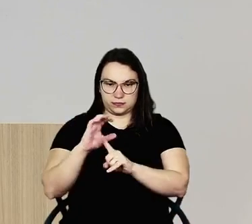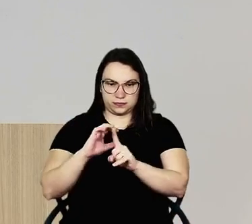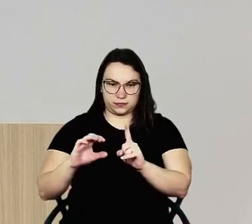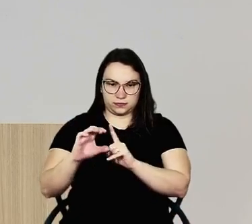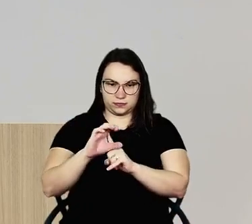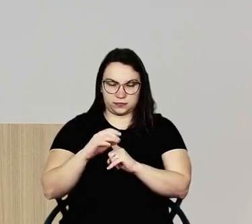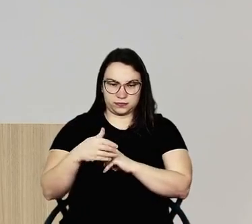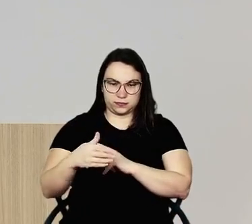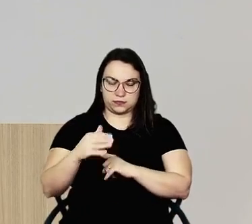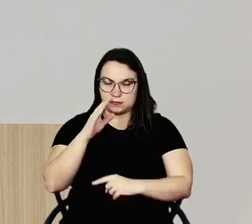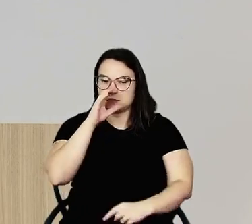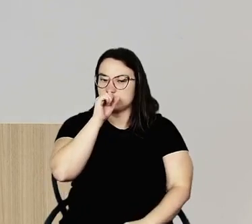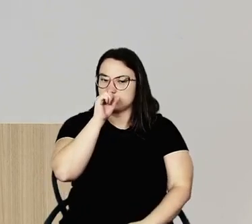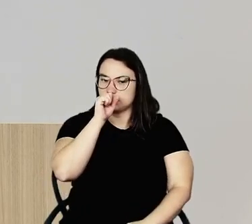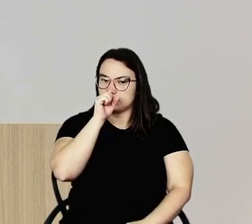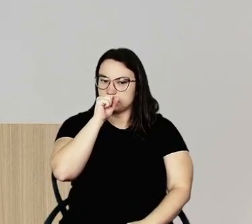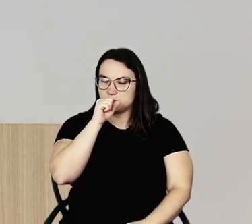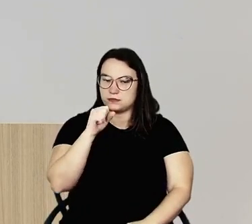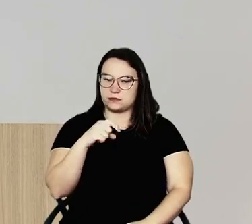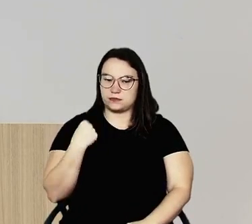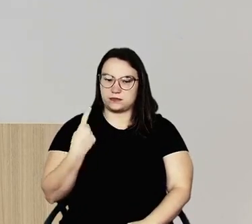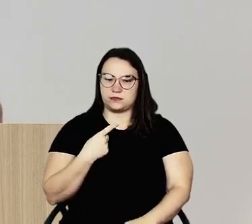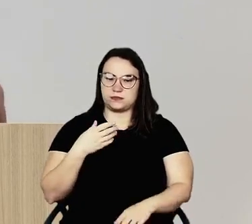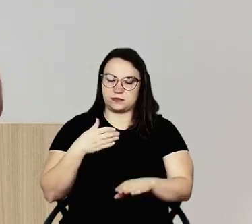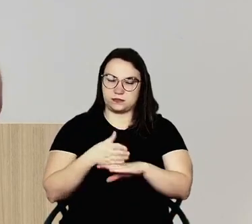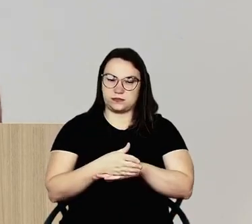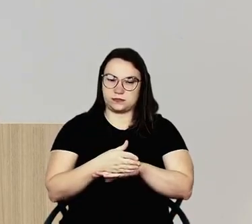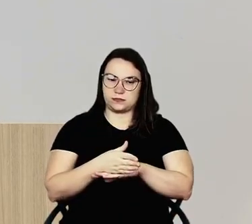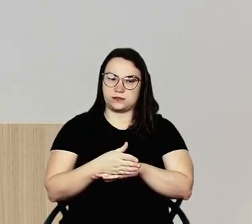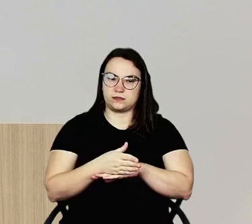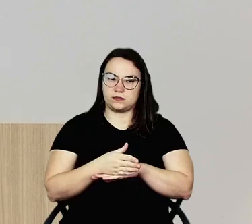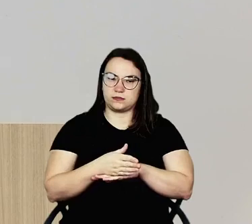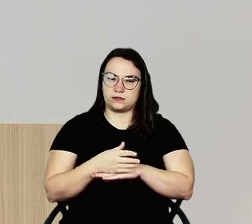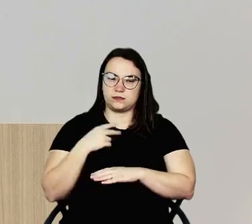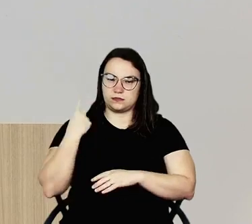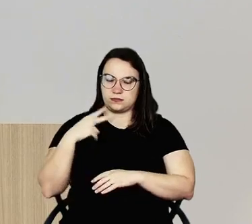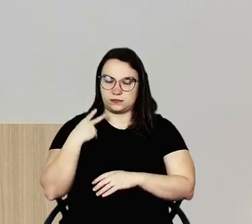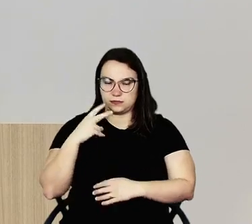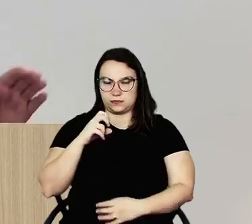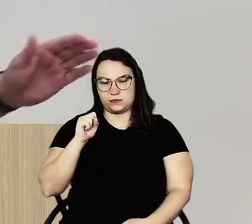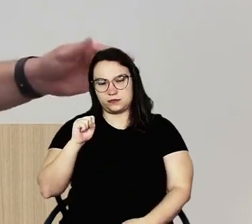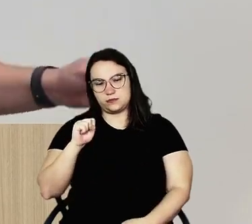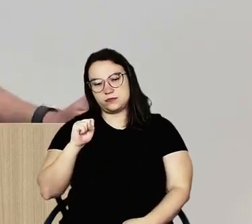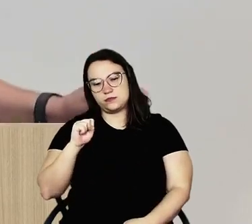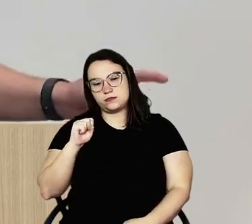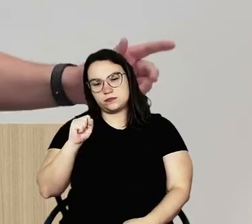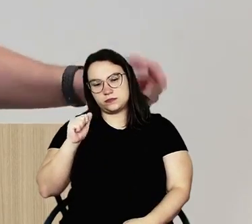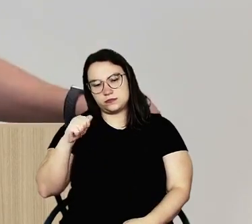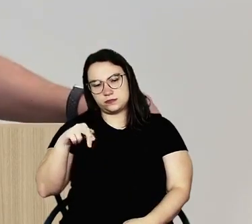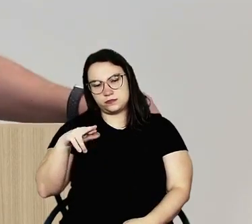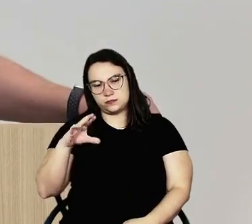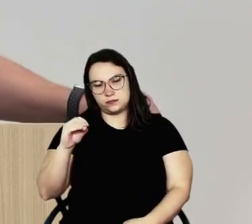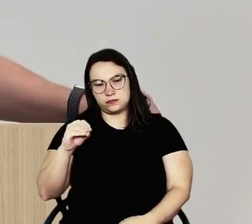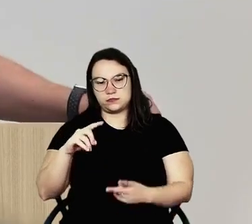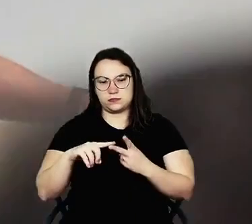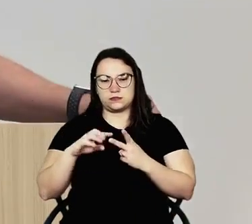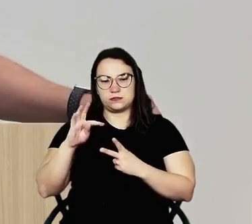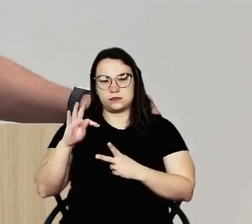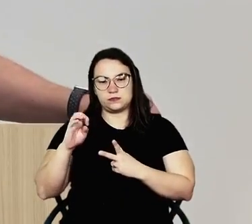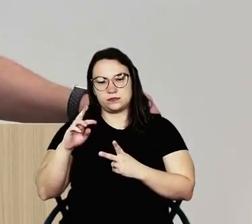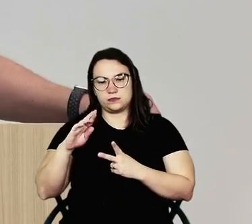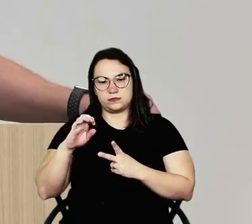sábado nós participamos de um evento tava Vereador Sandro vereadora Teresa vereadora